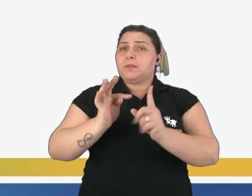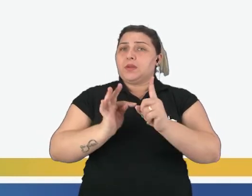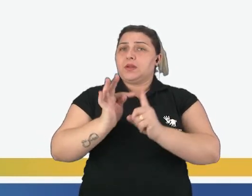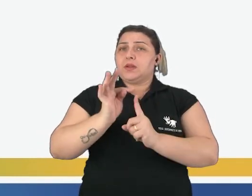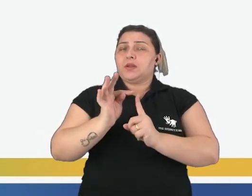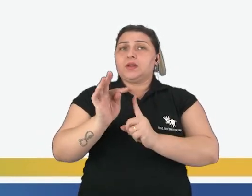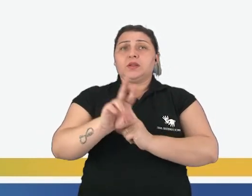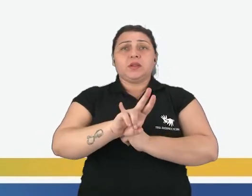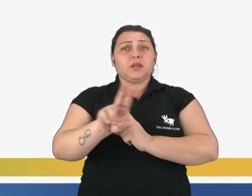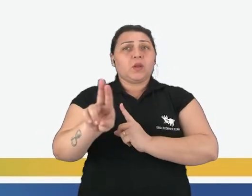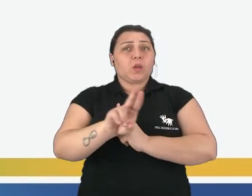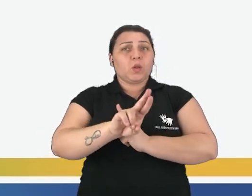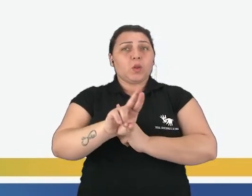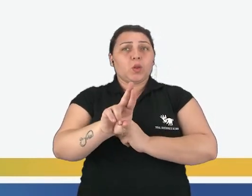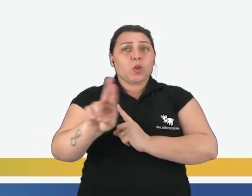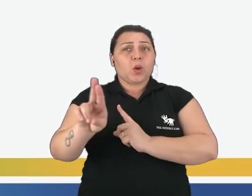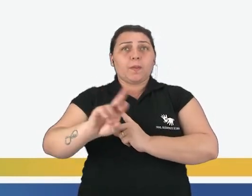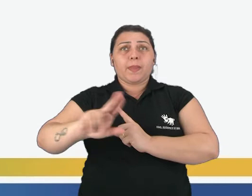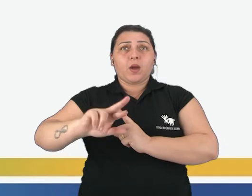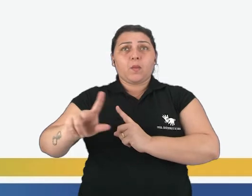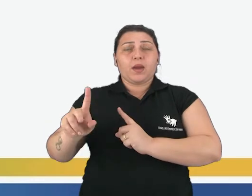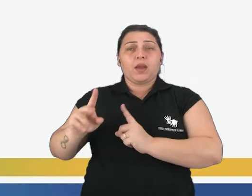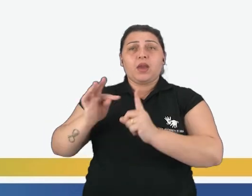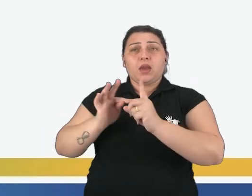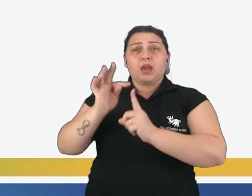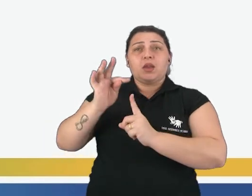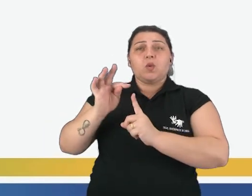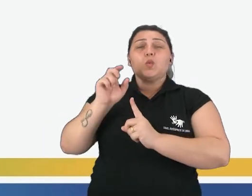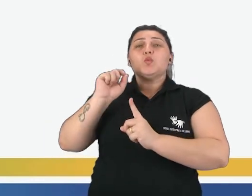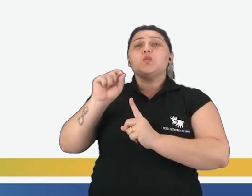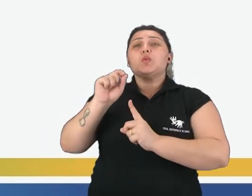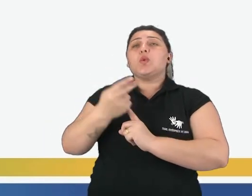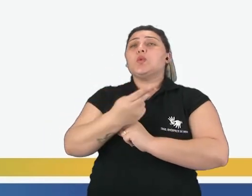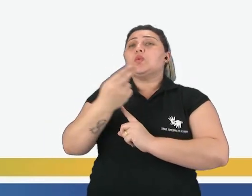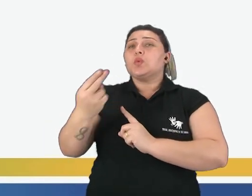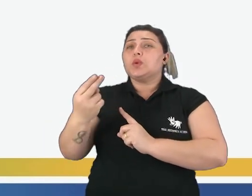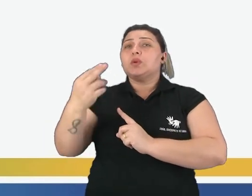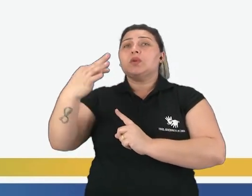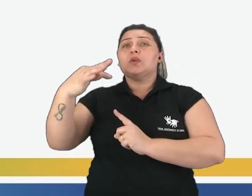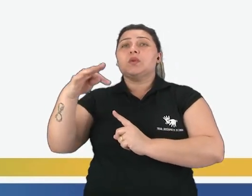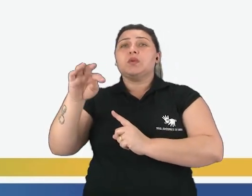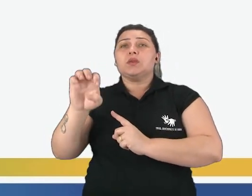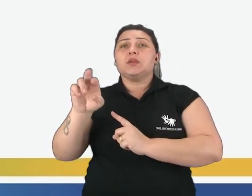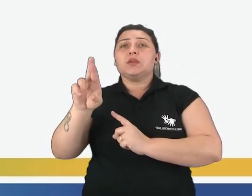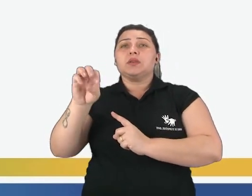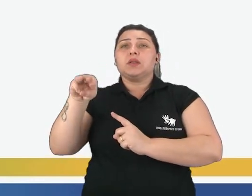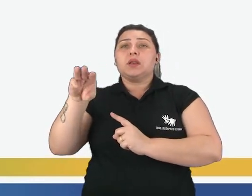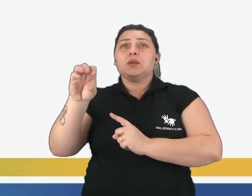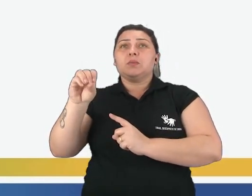não se chamava termômetro, né? Você está vendo aí na tela o que chamava-se de termoscópio.